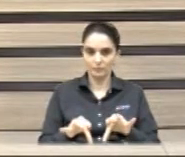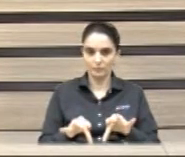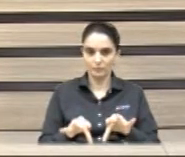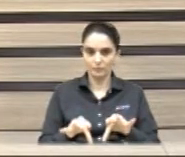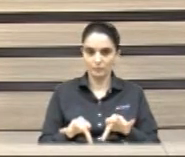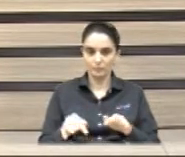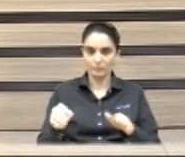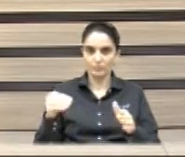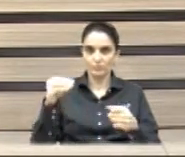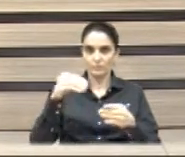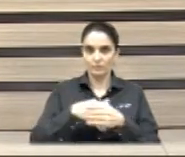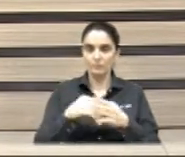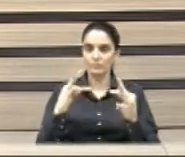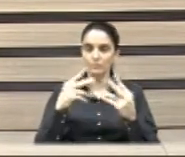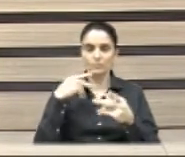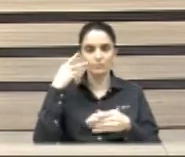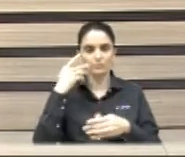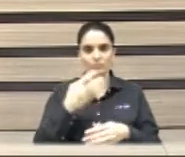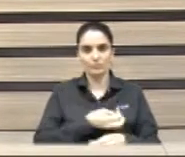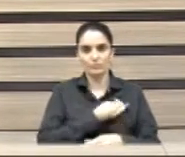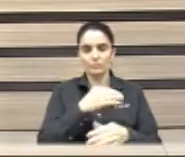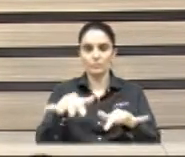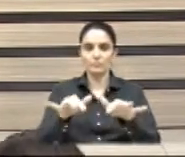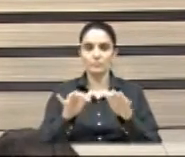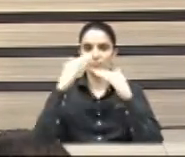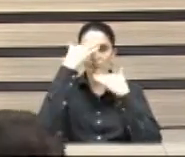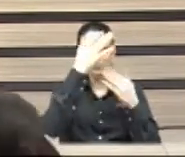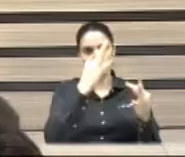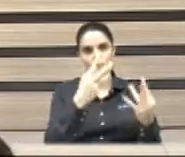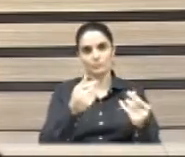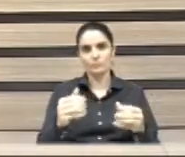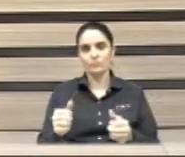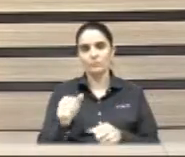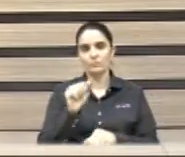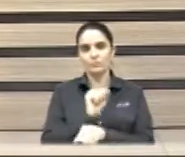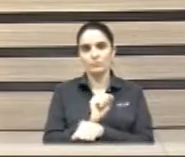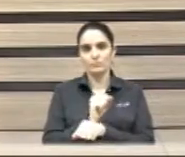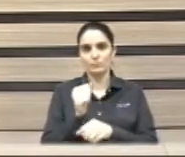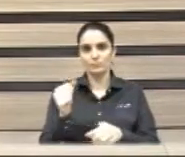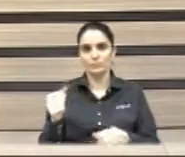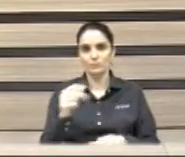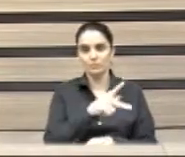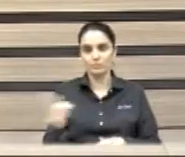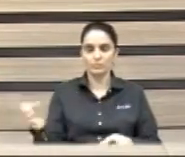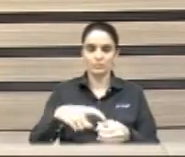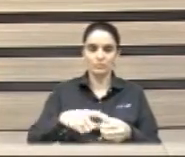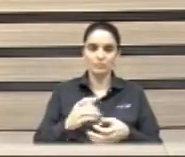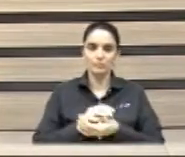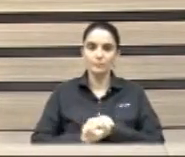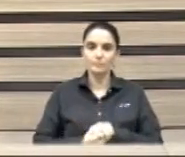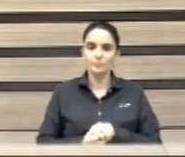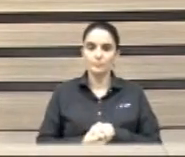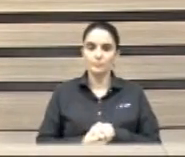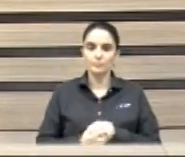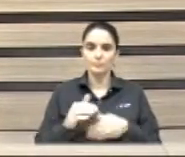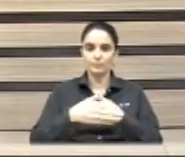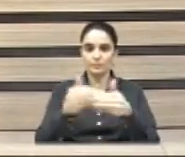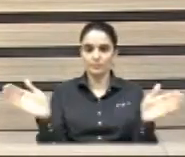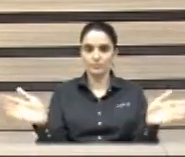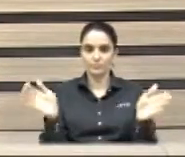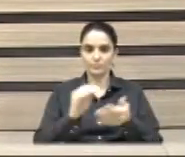voto de todos os vereadores presentes no plenário. Obrigado a todos. Suspendo os trabalhos para que o presidente continue a sessão. Sessão